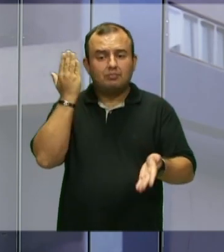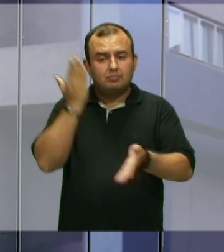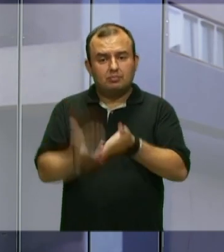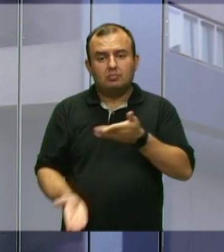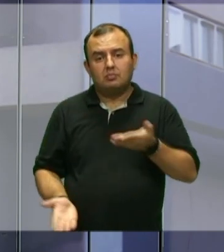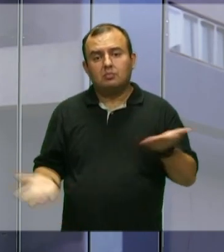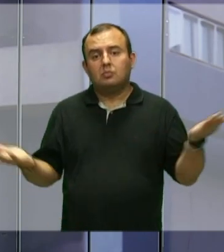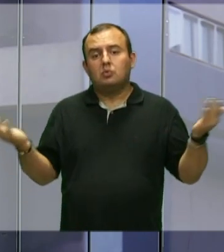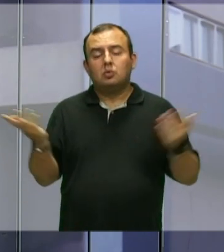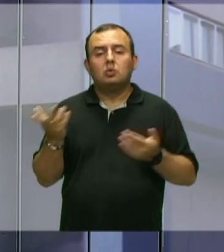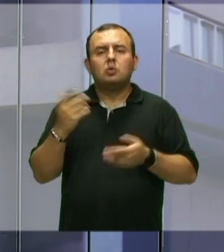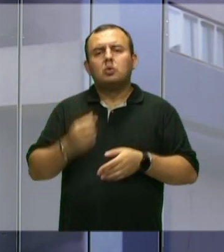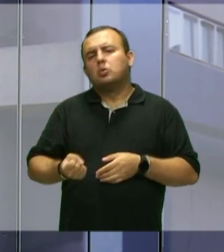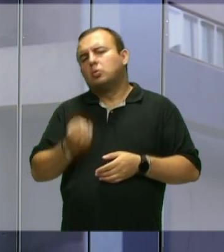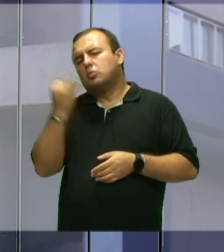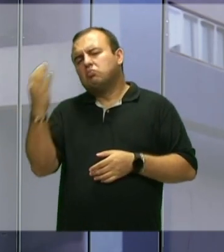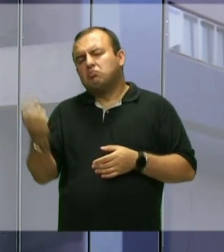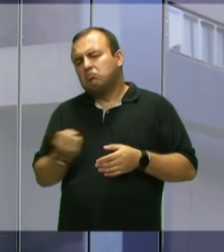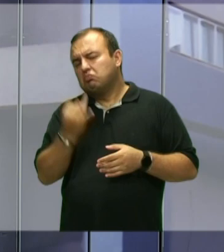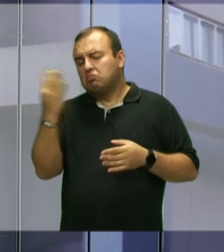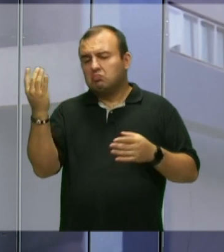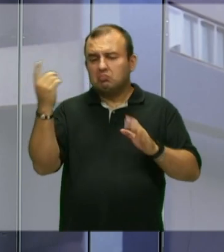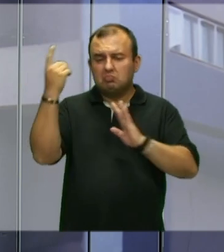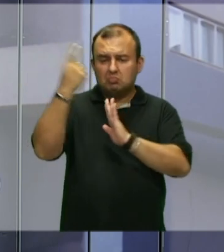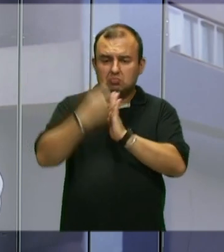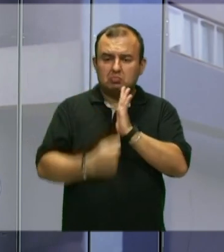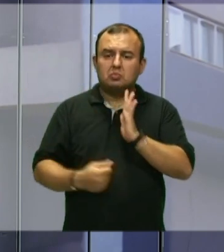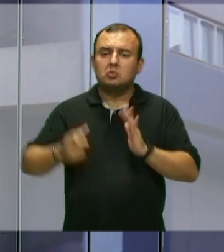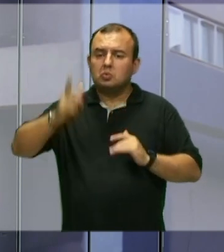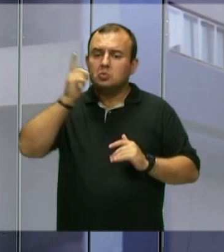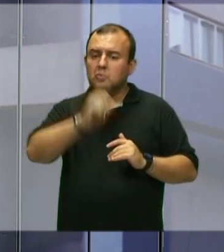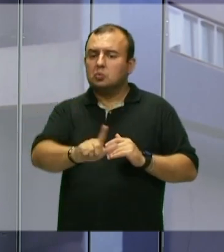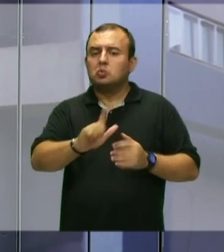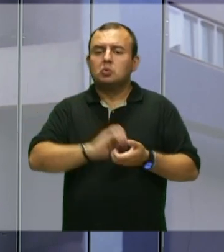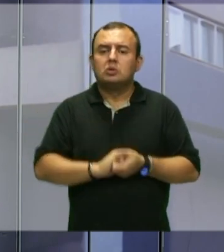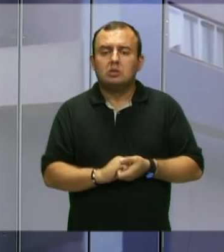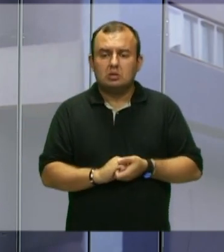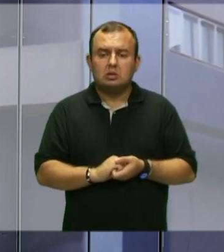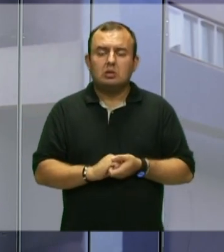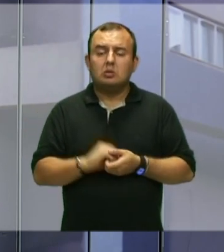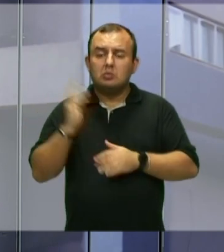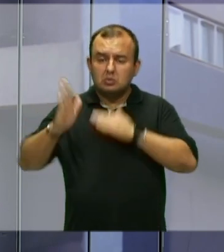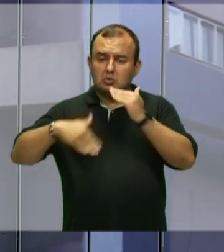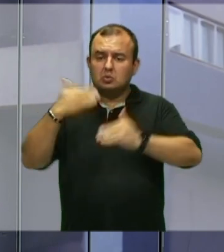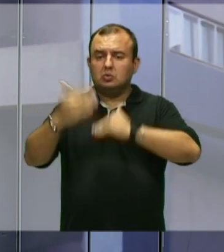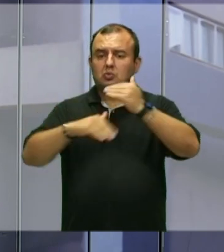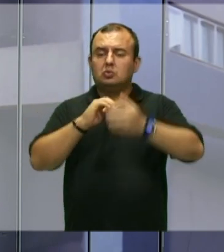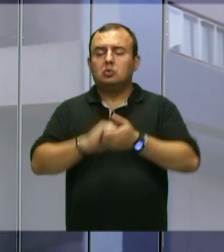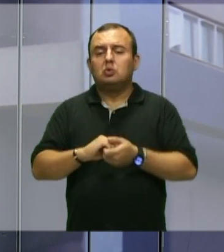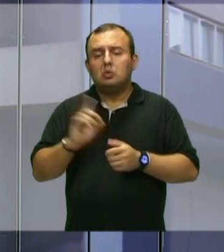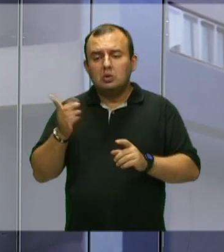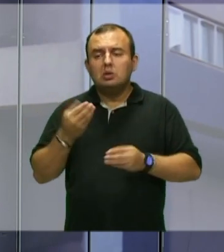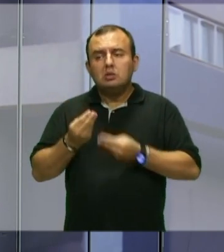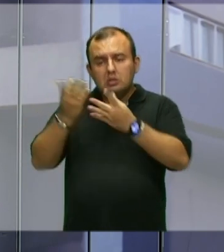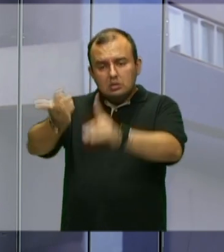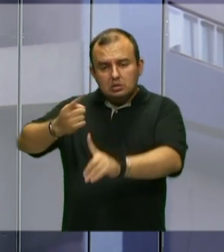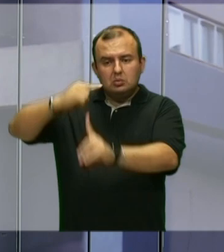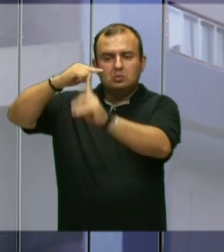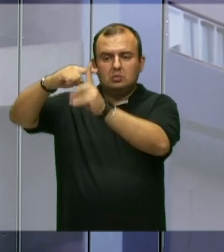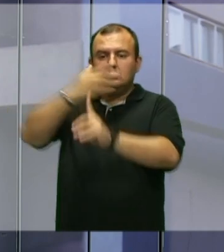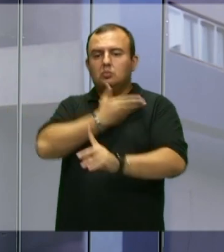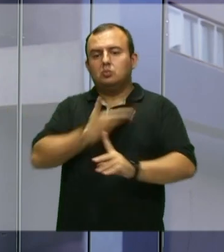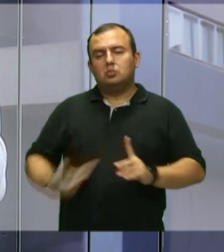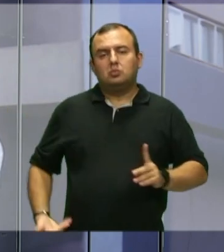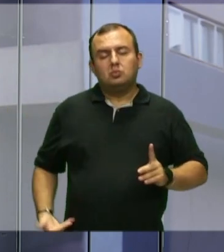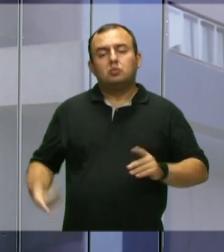perdemos. Mas quantas e quantas suplementações orçamentárias que vieram para cá que a gente conseguiu avançar e entregar positivamente para o governo para que a